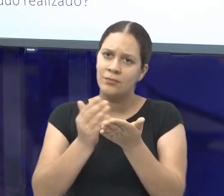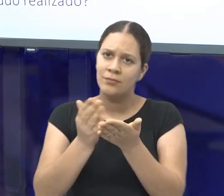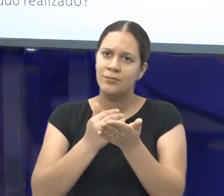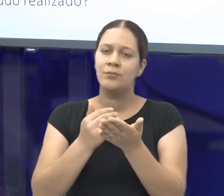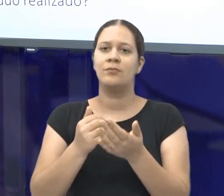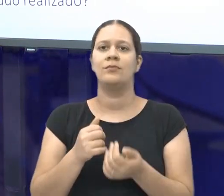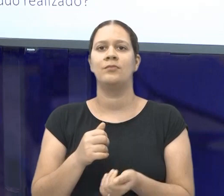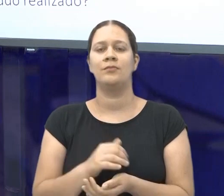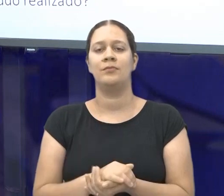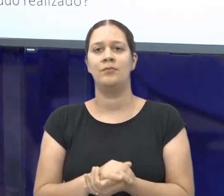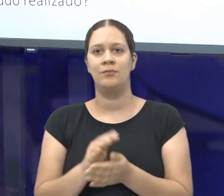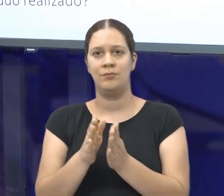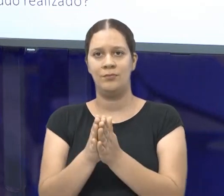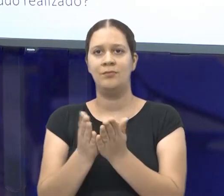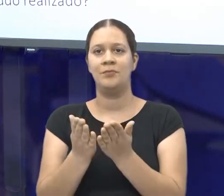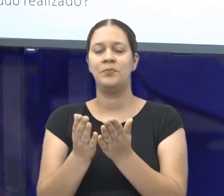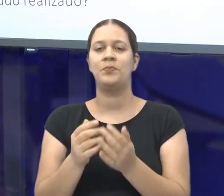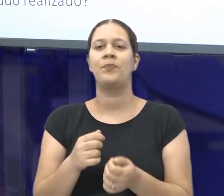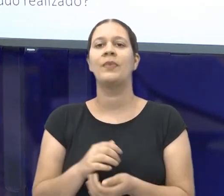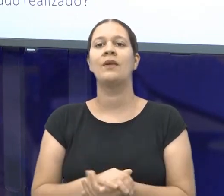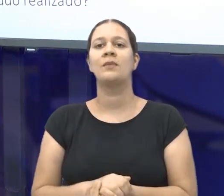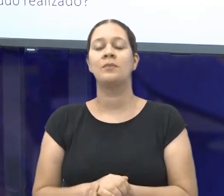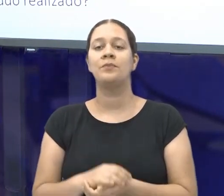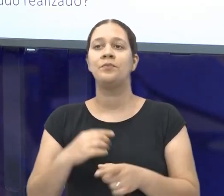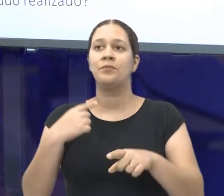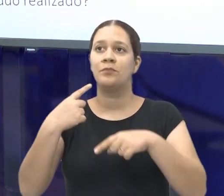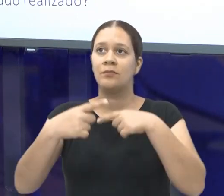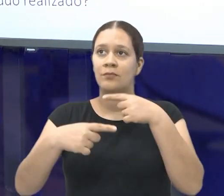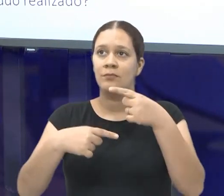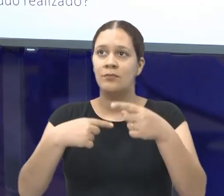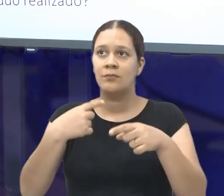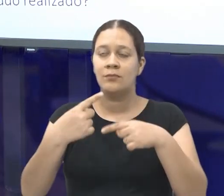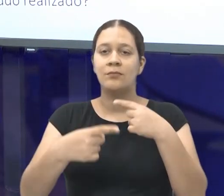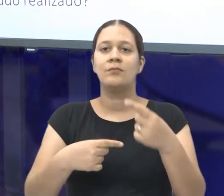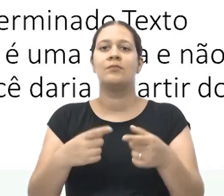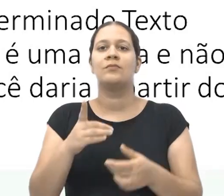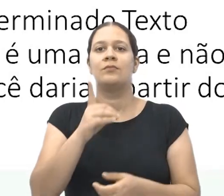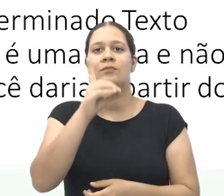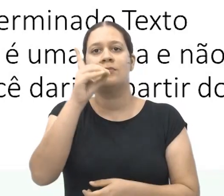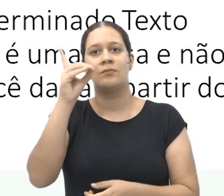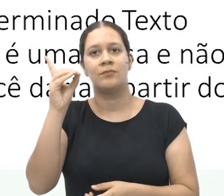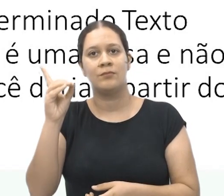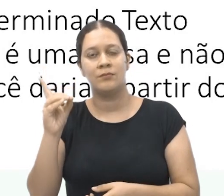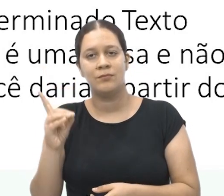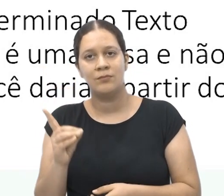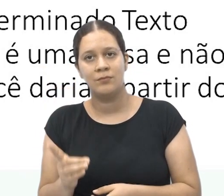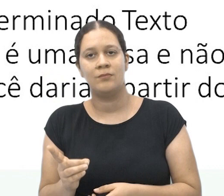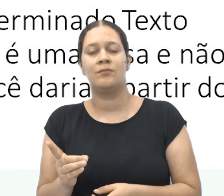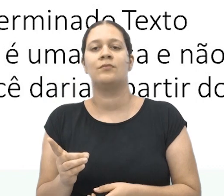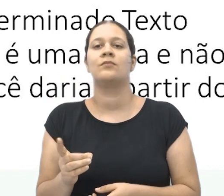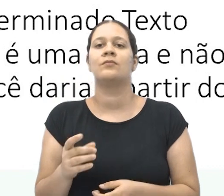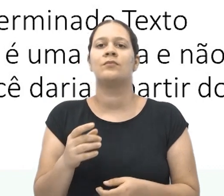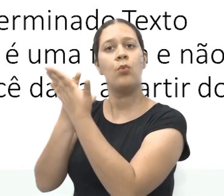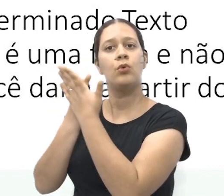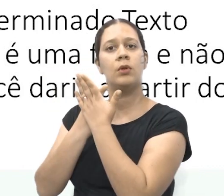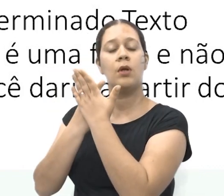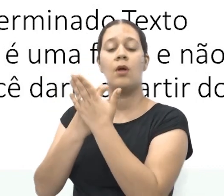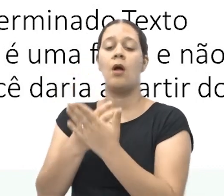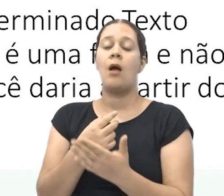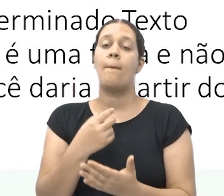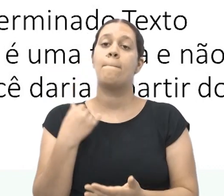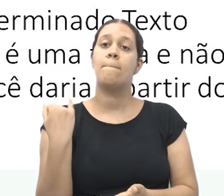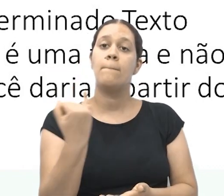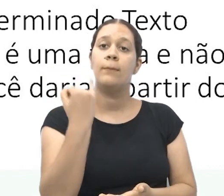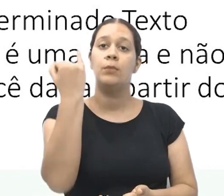caderno mesmo e deixa reservado a anotação, tá bom? Depois, se um dia alguém afirmar que determinado texto sagrado de